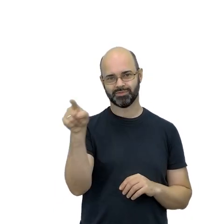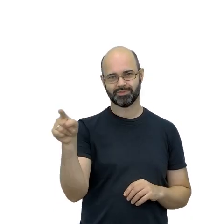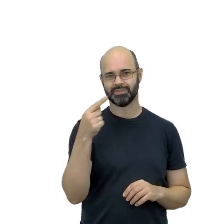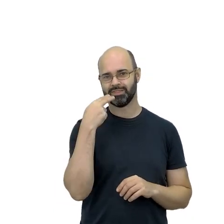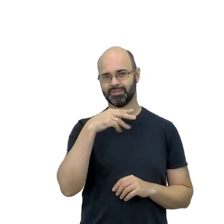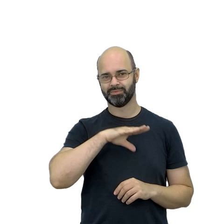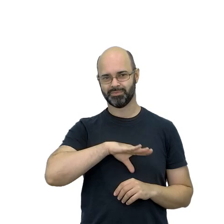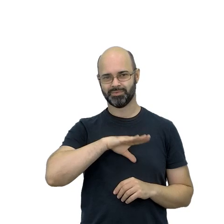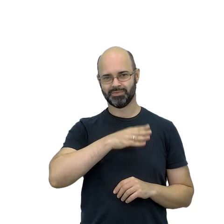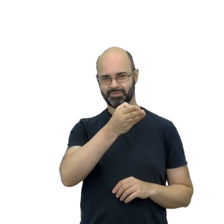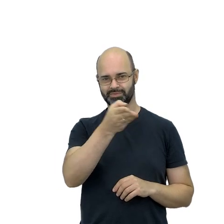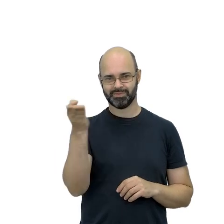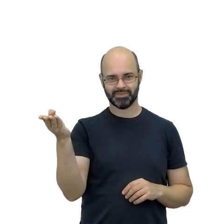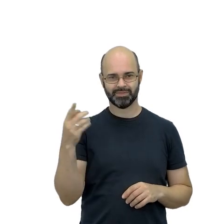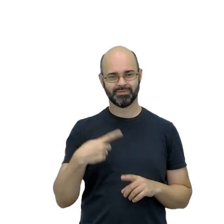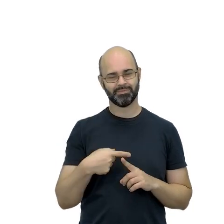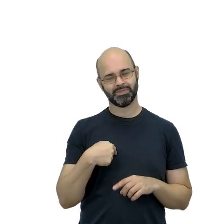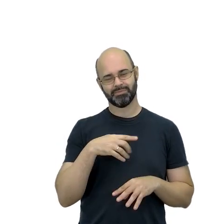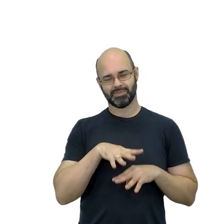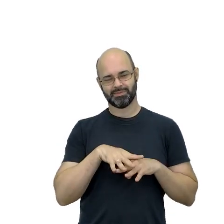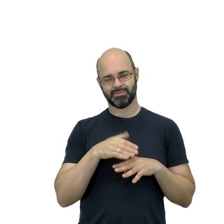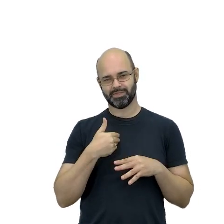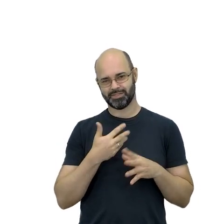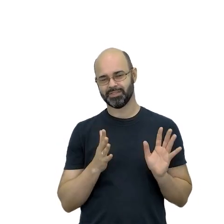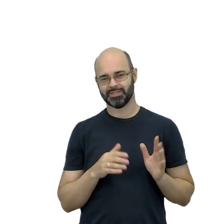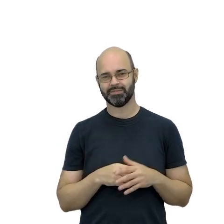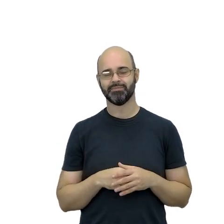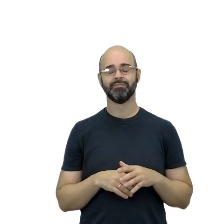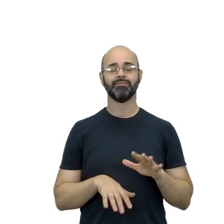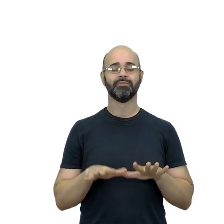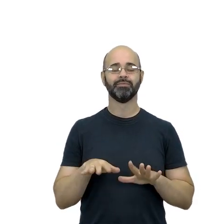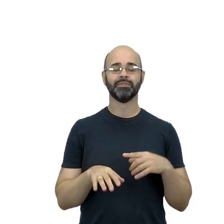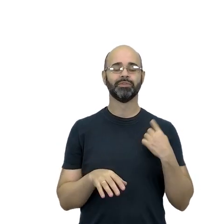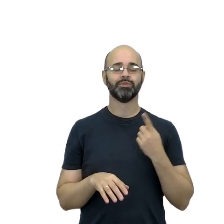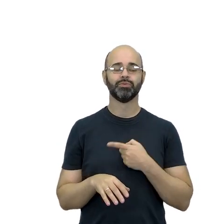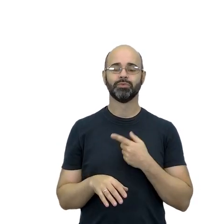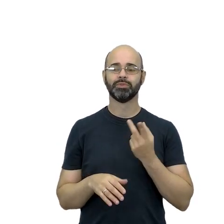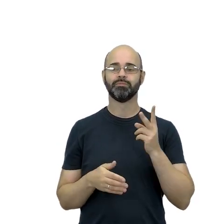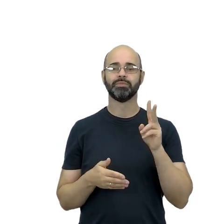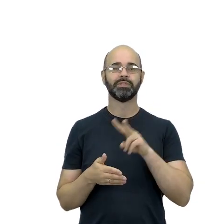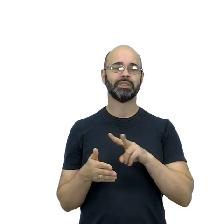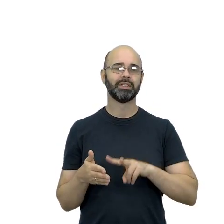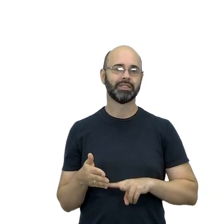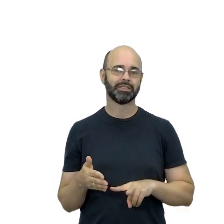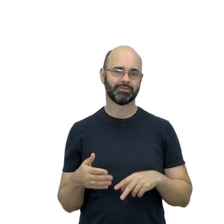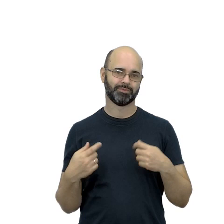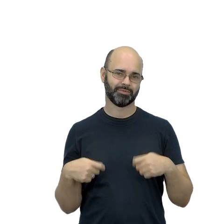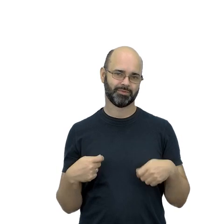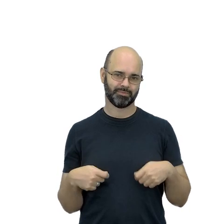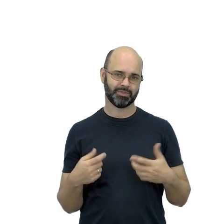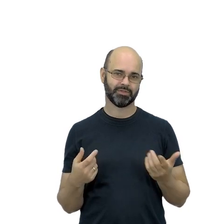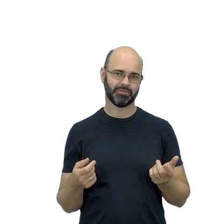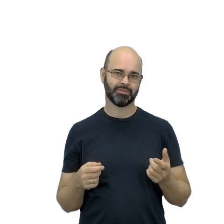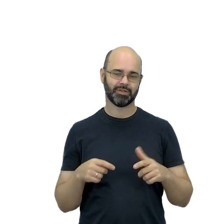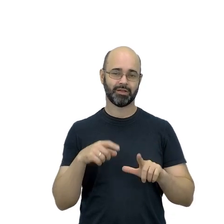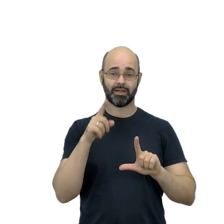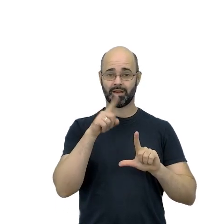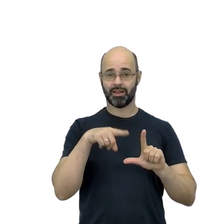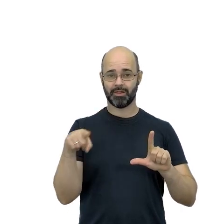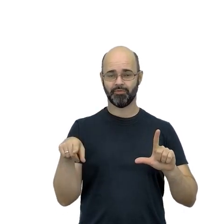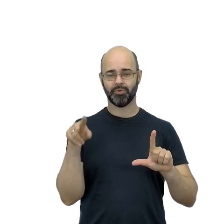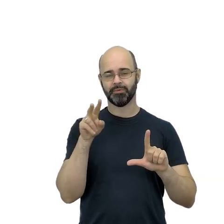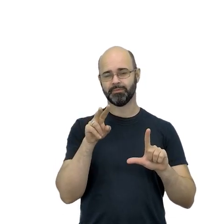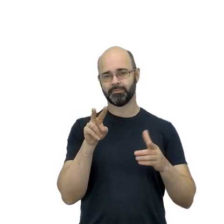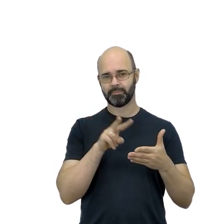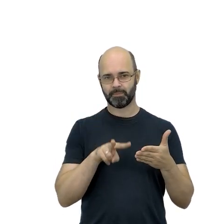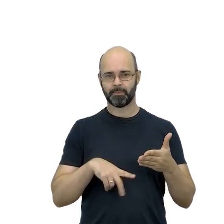língua portuguesa, né? Porque eu sou da matemática, também precisamos de uma leitura de gráfico, né? E é uma leitura, sim,